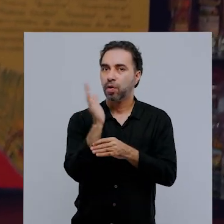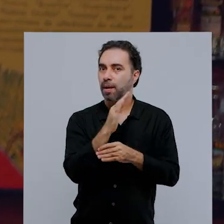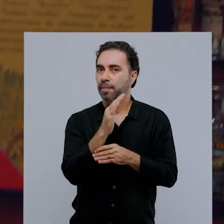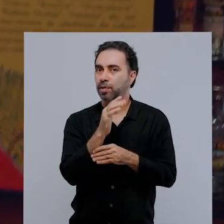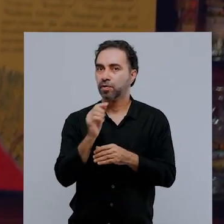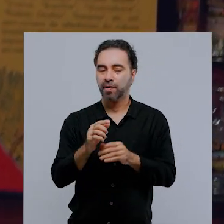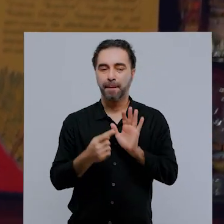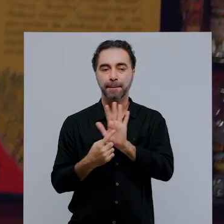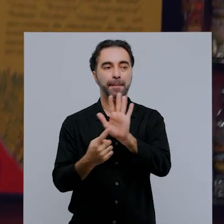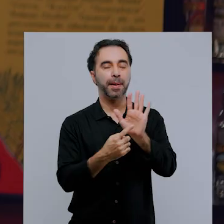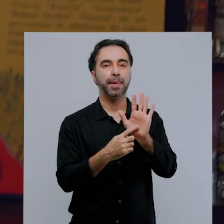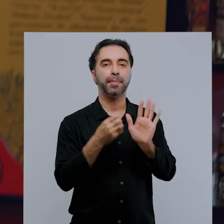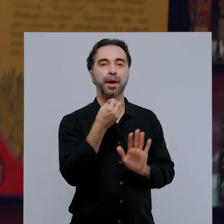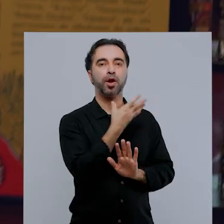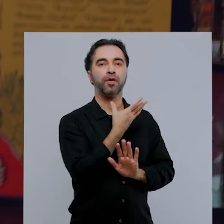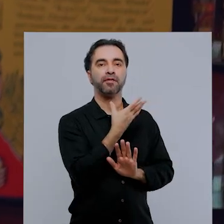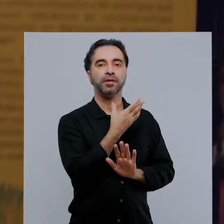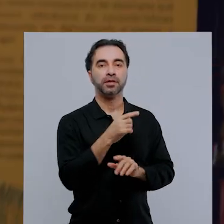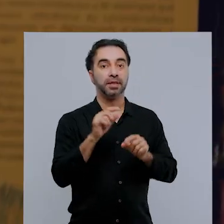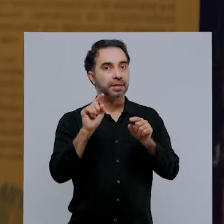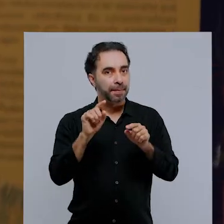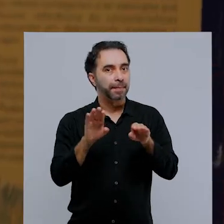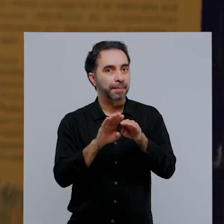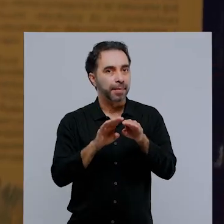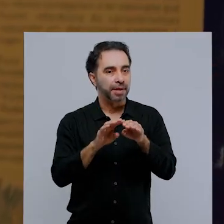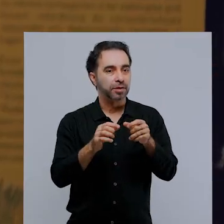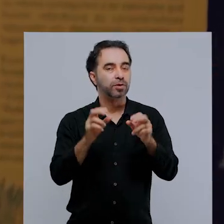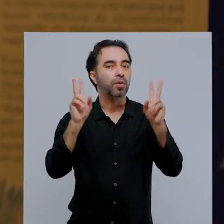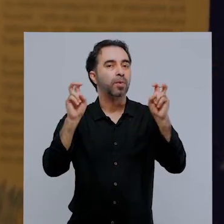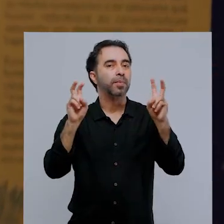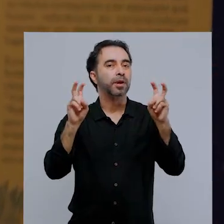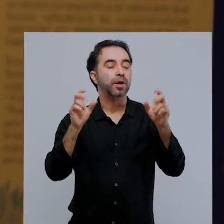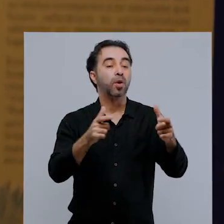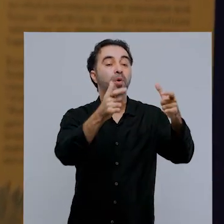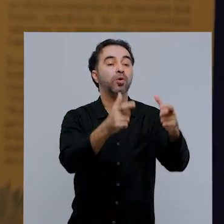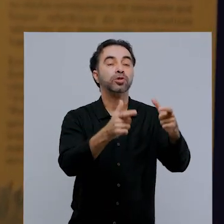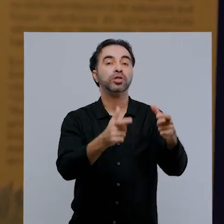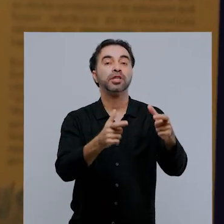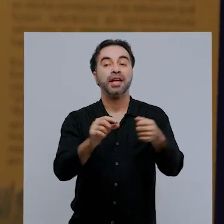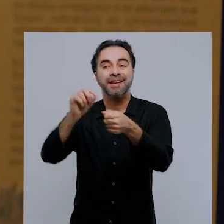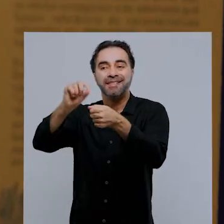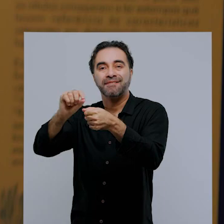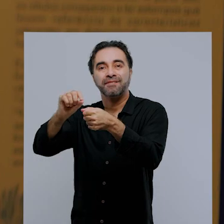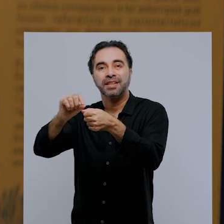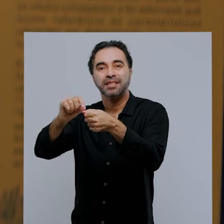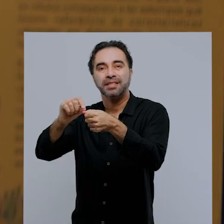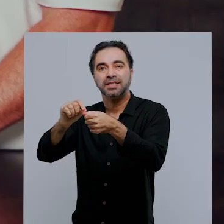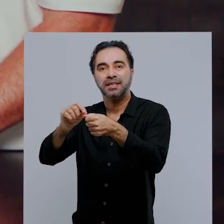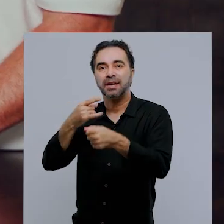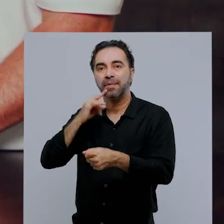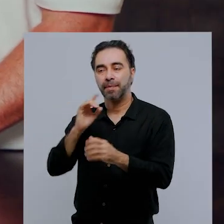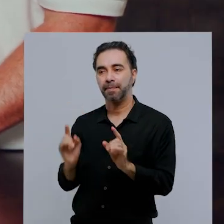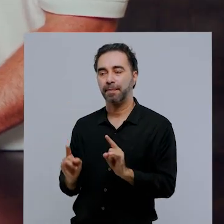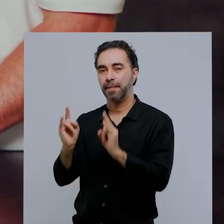vão aparecer, inclusive sobre onde era o alambique da usina Schmidt.